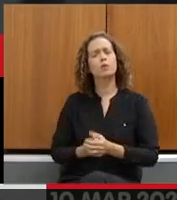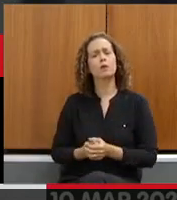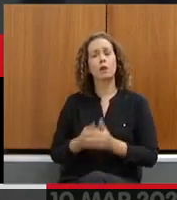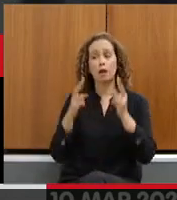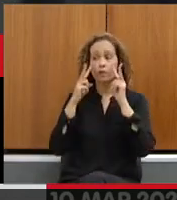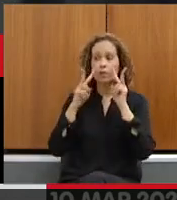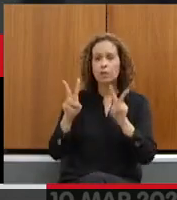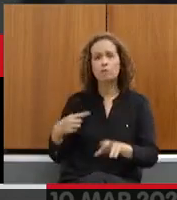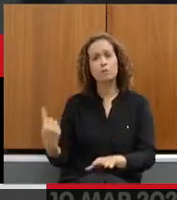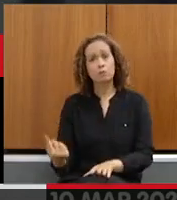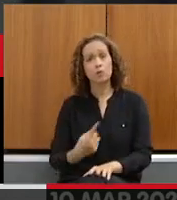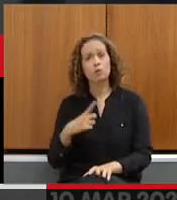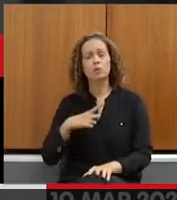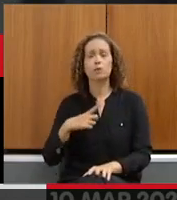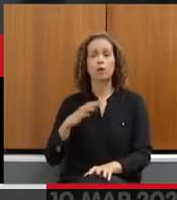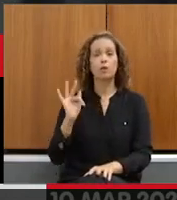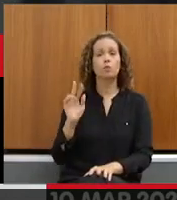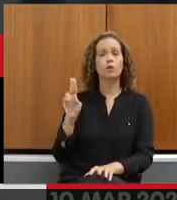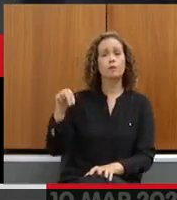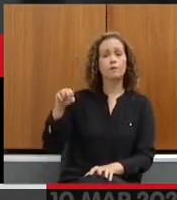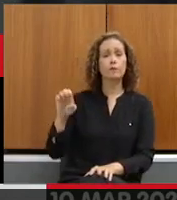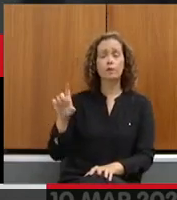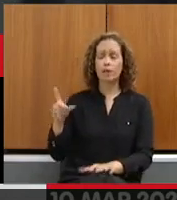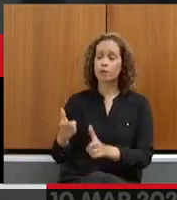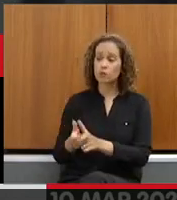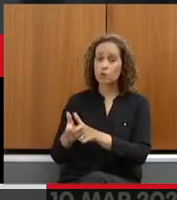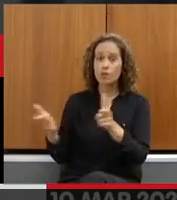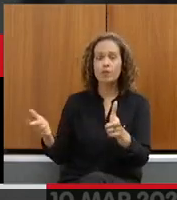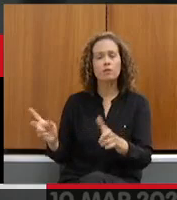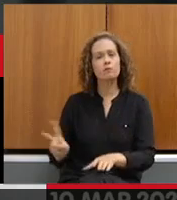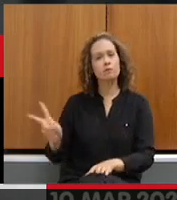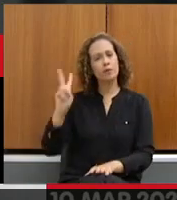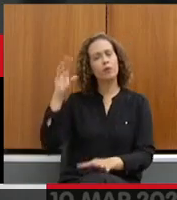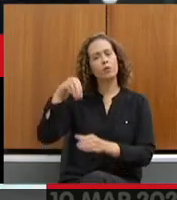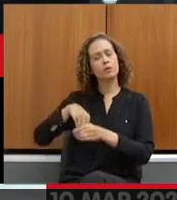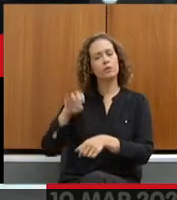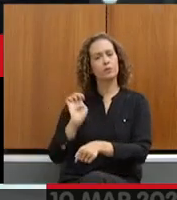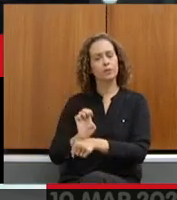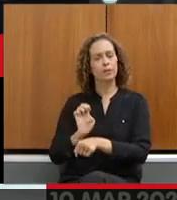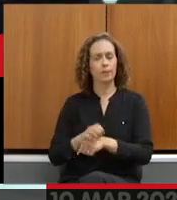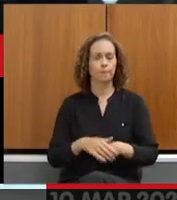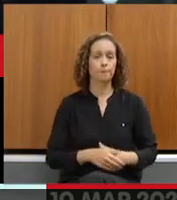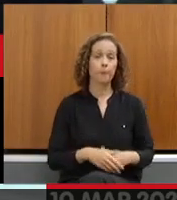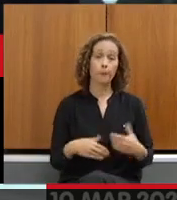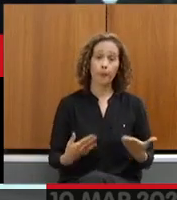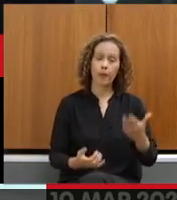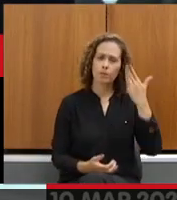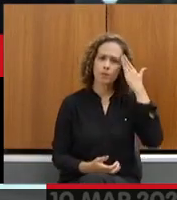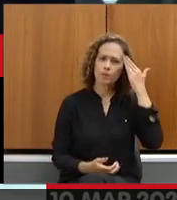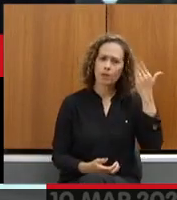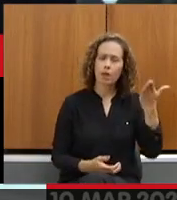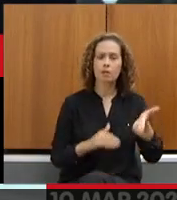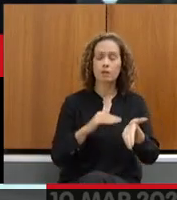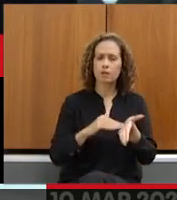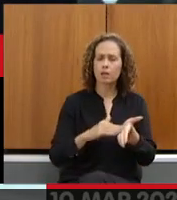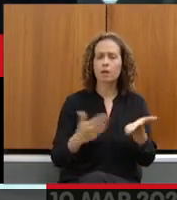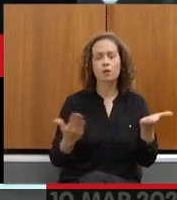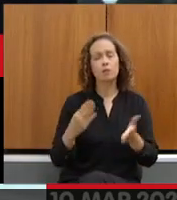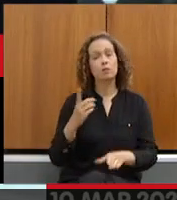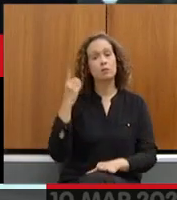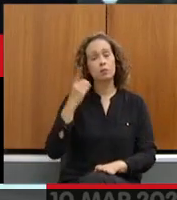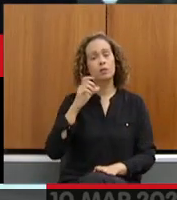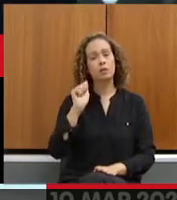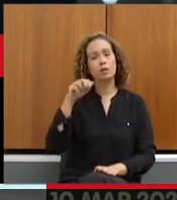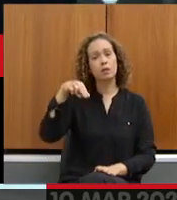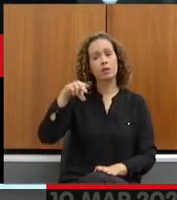visão de Todos Nós queremos ter uma folha de grande e valorosa no estado Obrigado secretário vamos passar agora ao Deputado